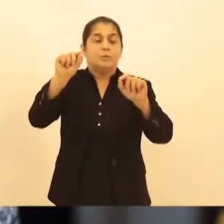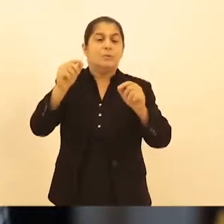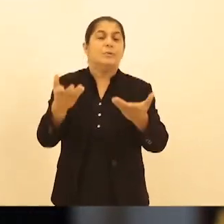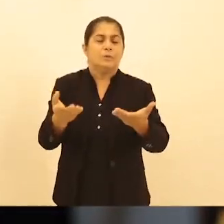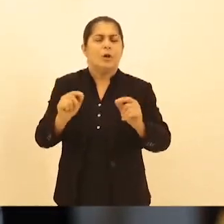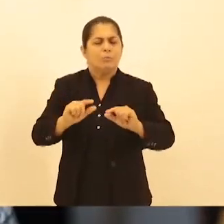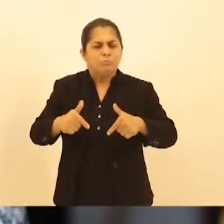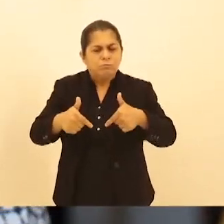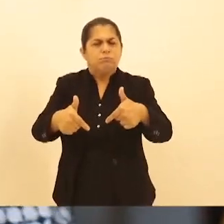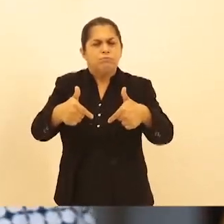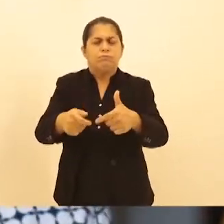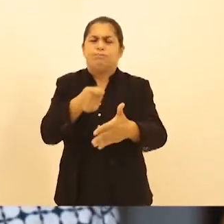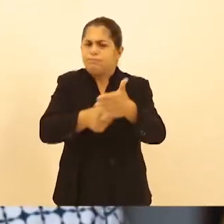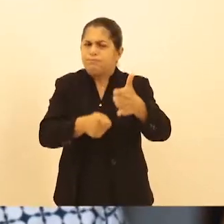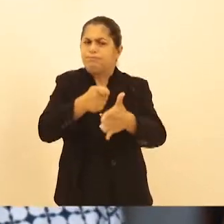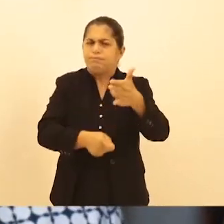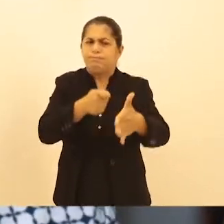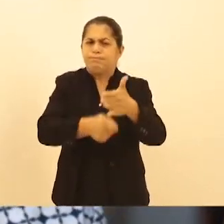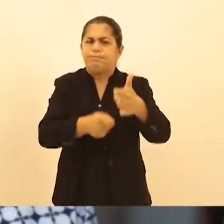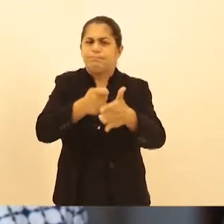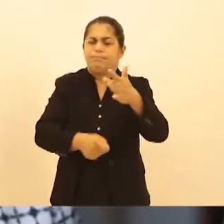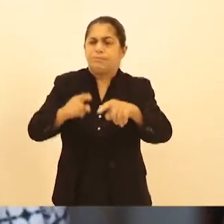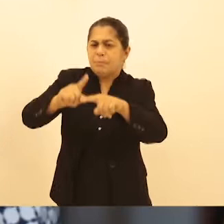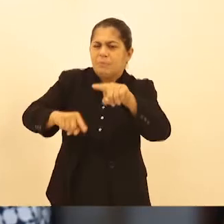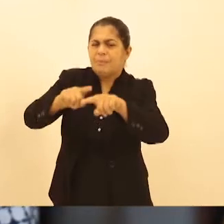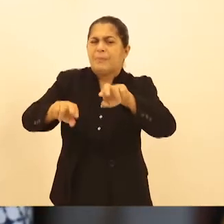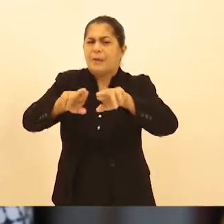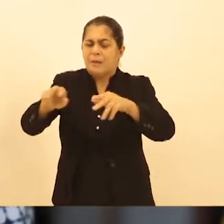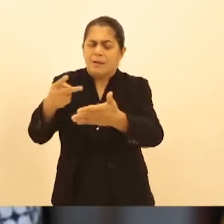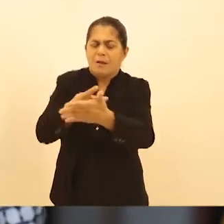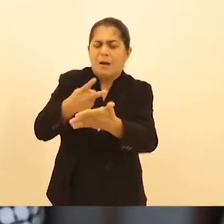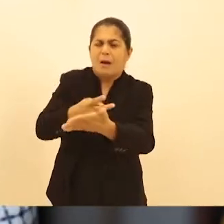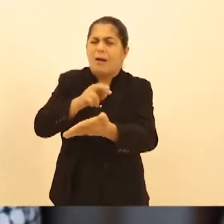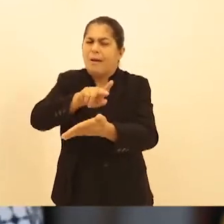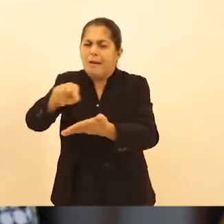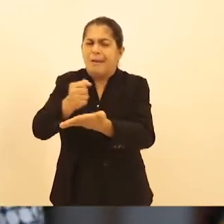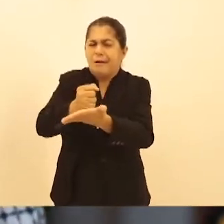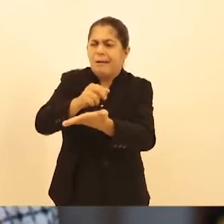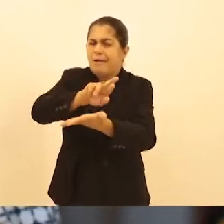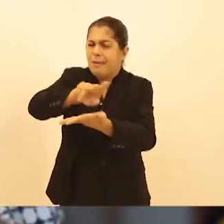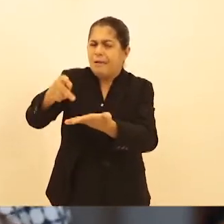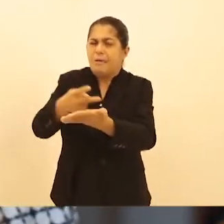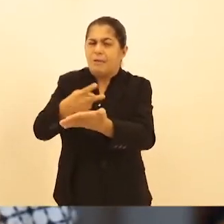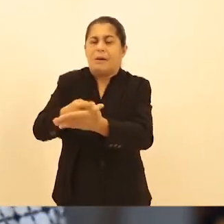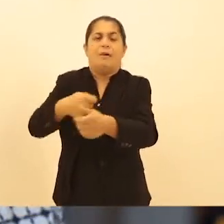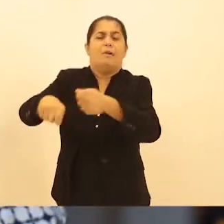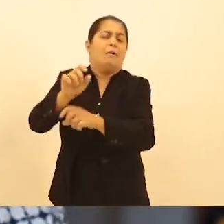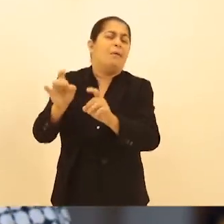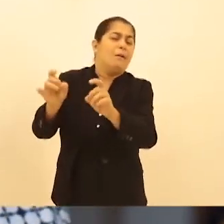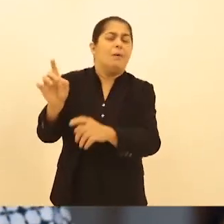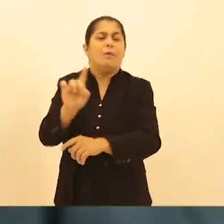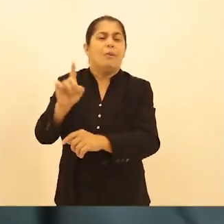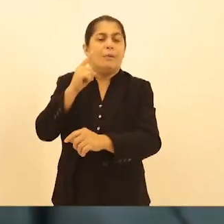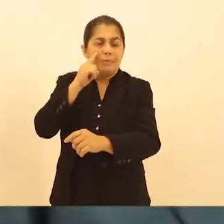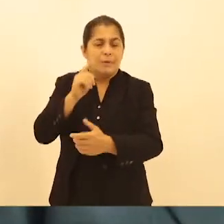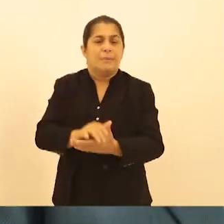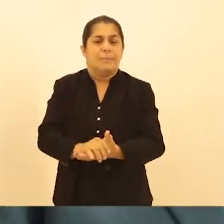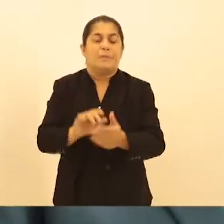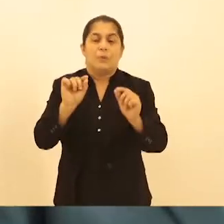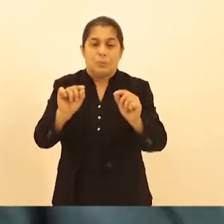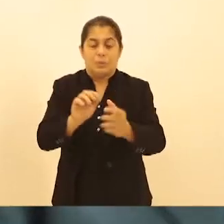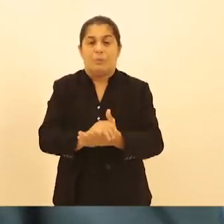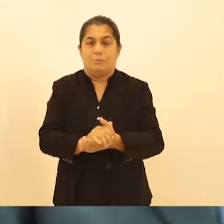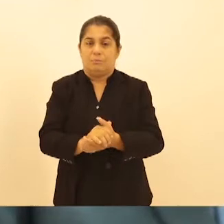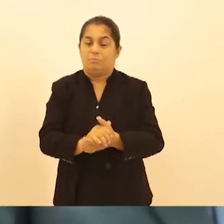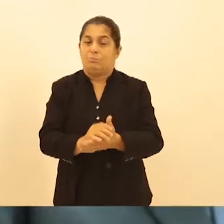estamos atuando para ver se esses produtos que tiveram esse desvio de qualidade estão sendo comercializados ou não nas farmácias a recomendação